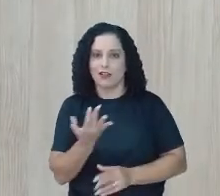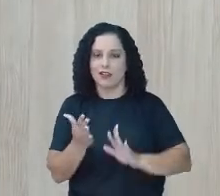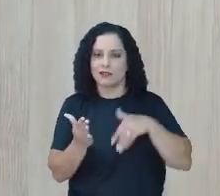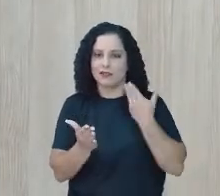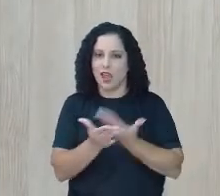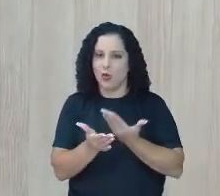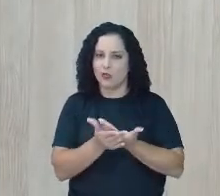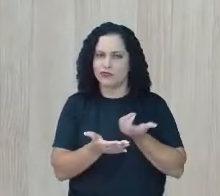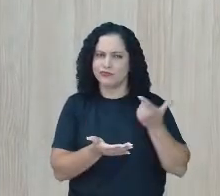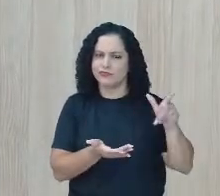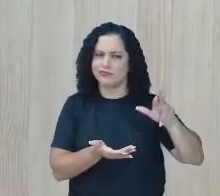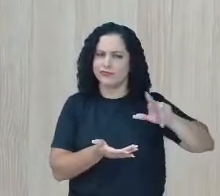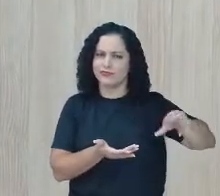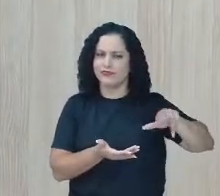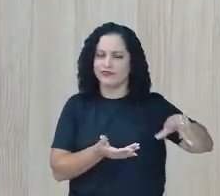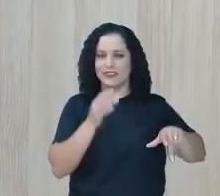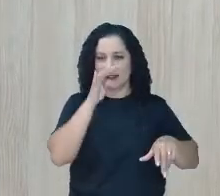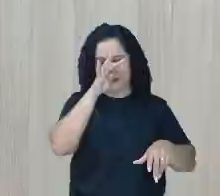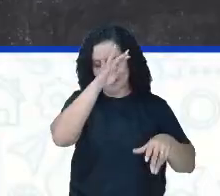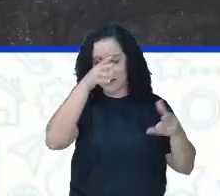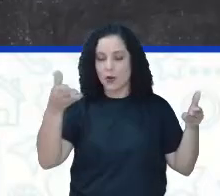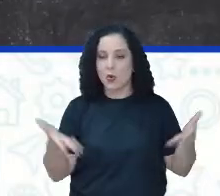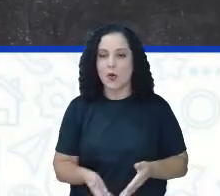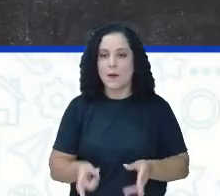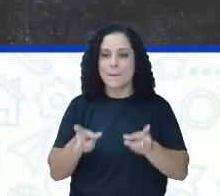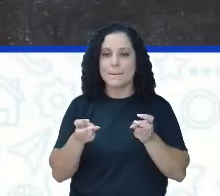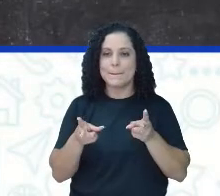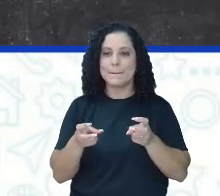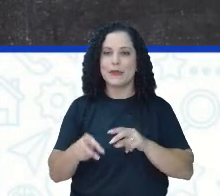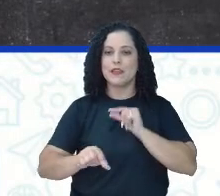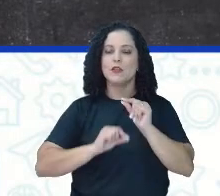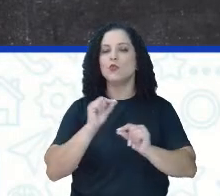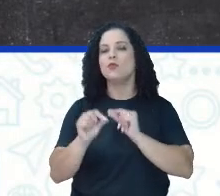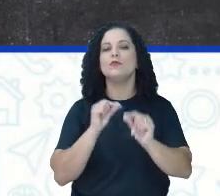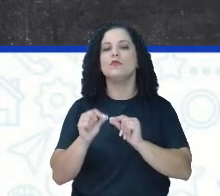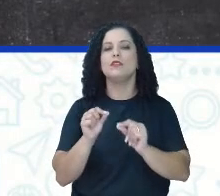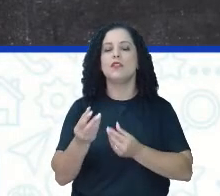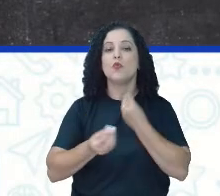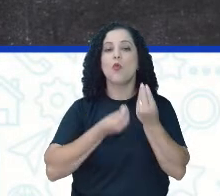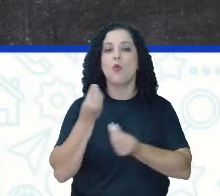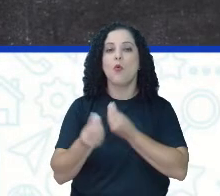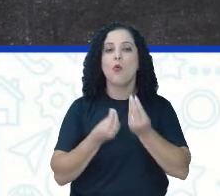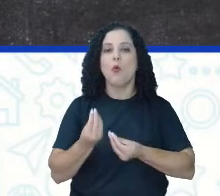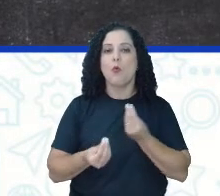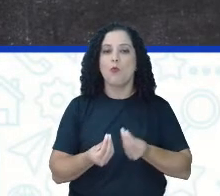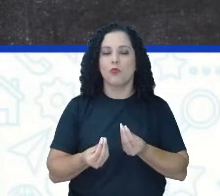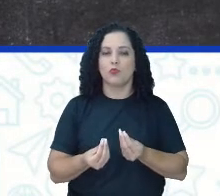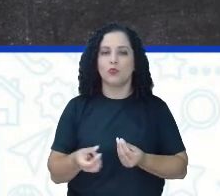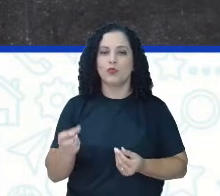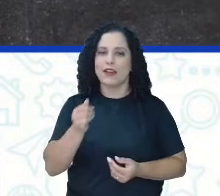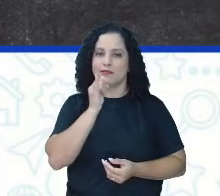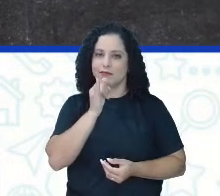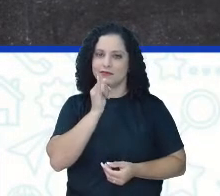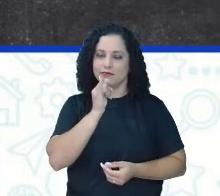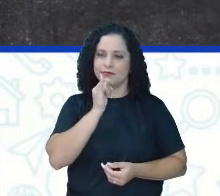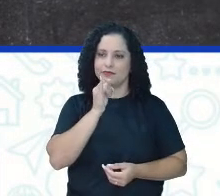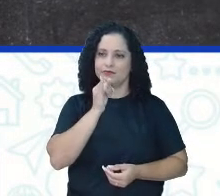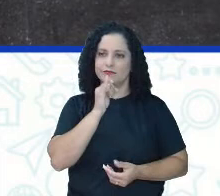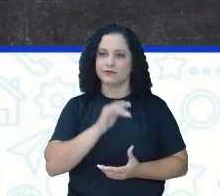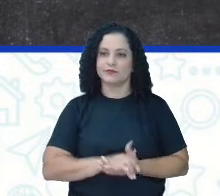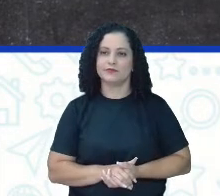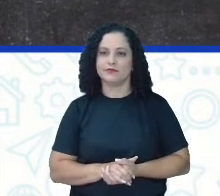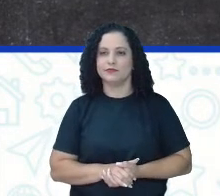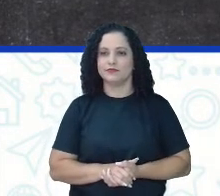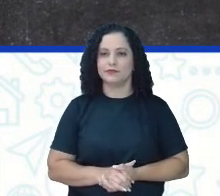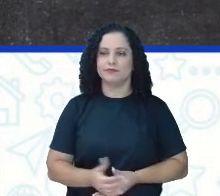aulas. Aqui, a gente vai perceber a definição e a aplicação em outros exemplos, tá certo? Então, a diagonal tem aqui a sua